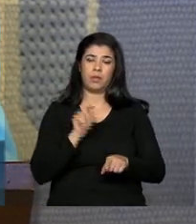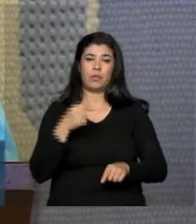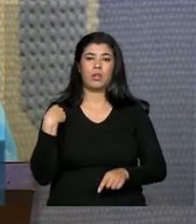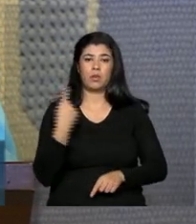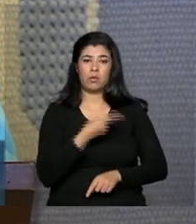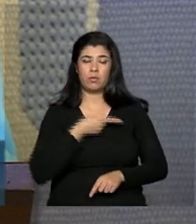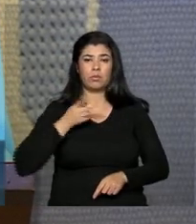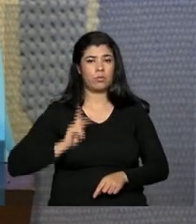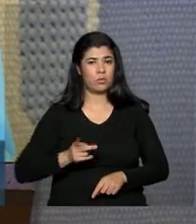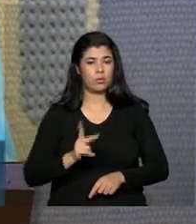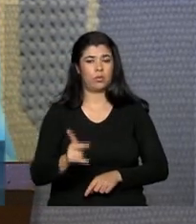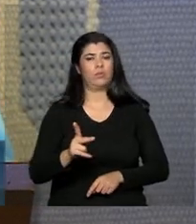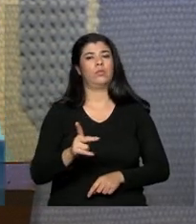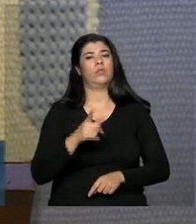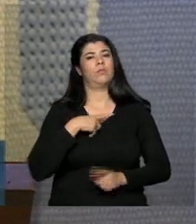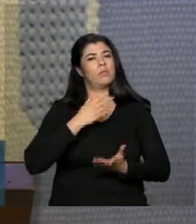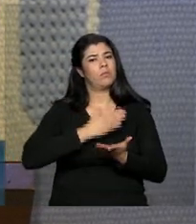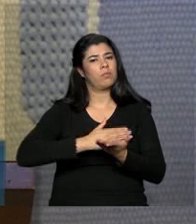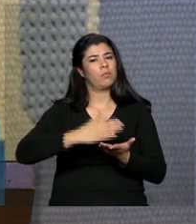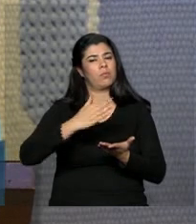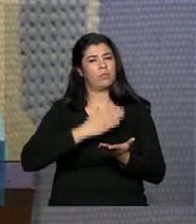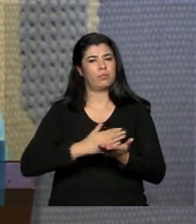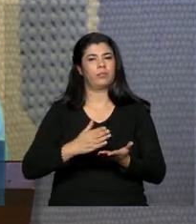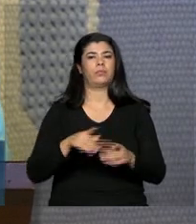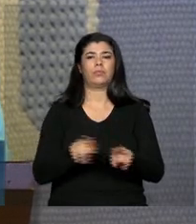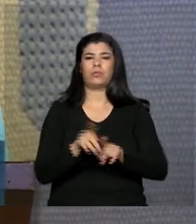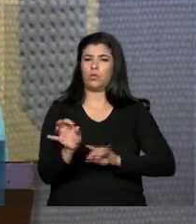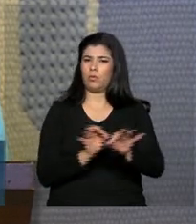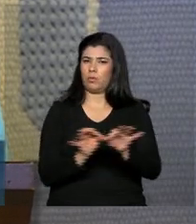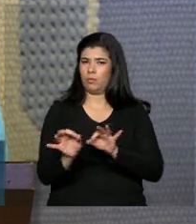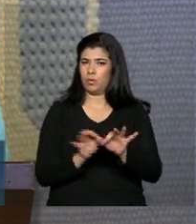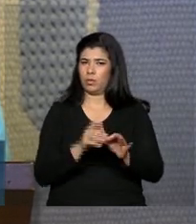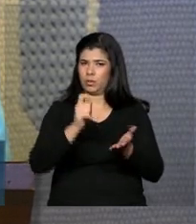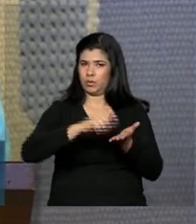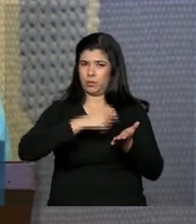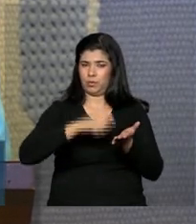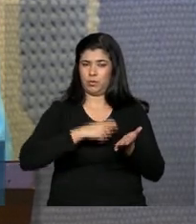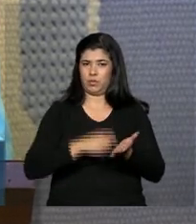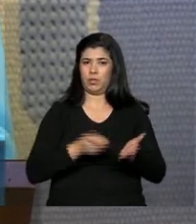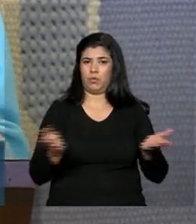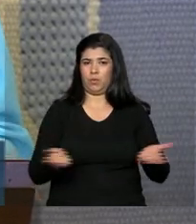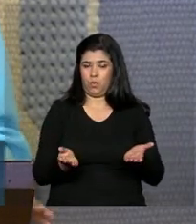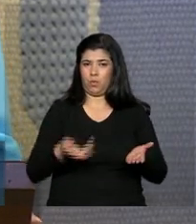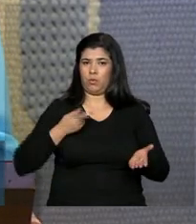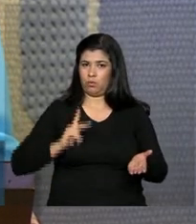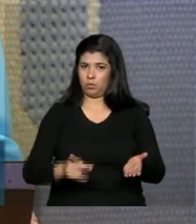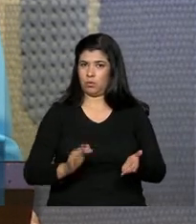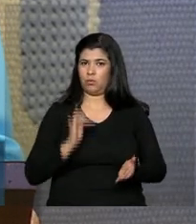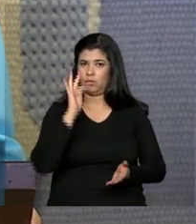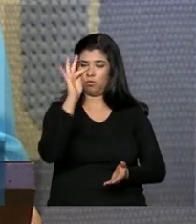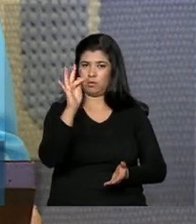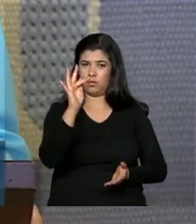nossa afinidade, para que nossas iniciativas, para que os projetos que assinamos hoje dê frutos,